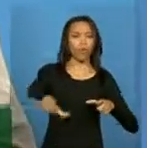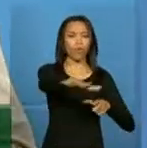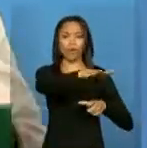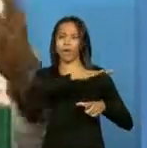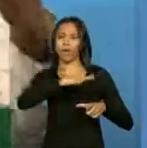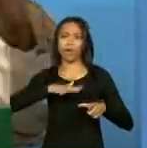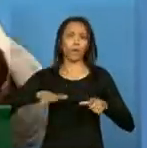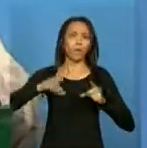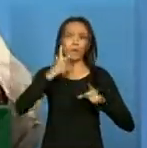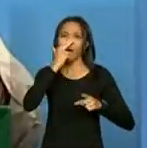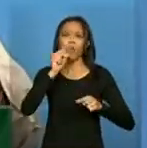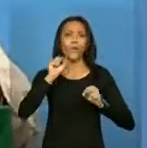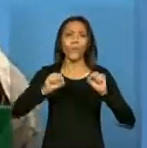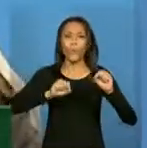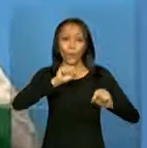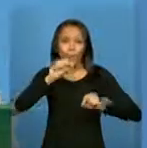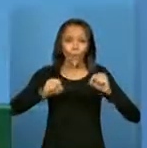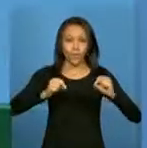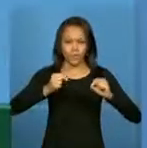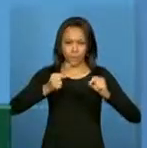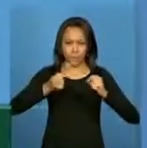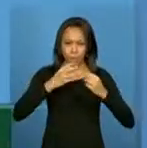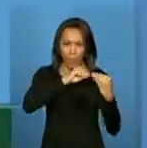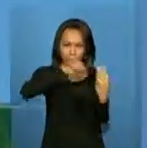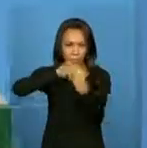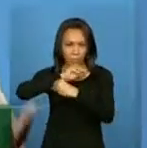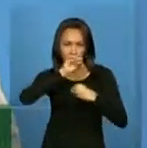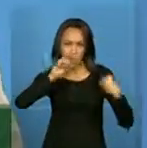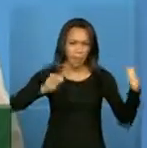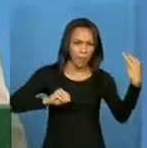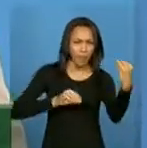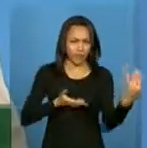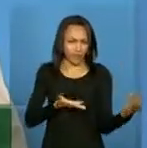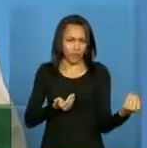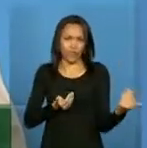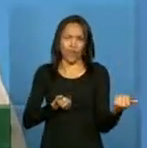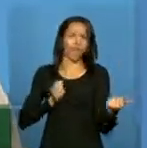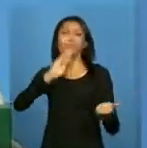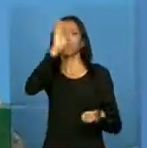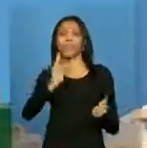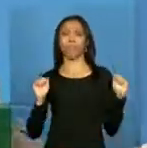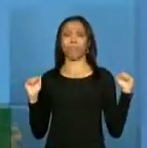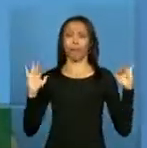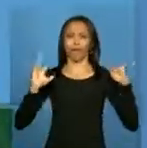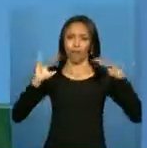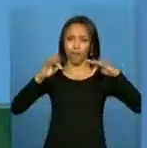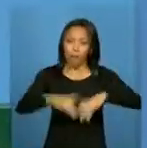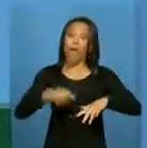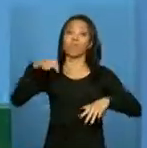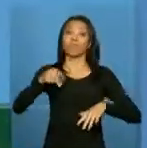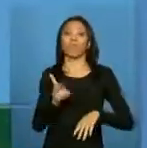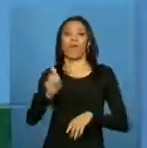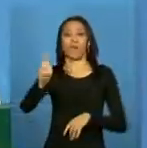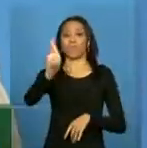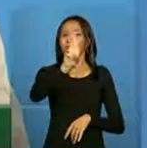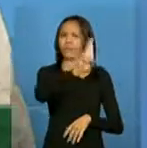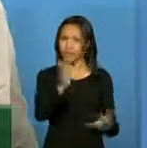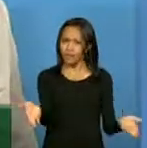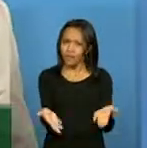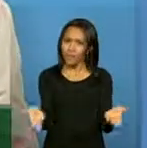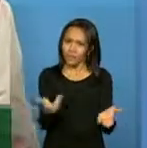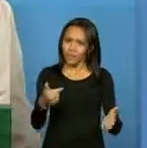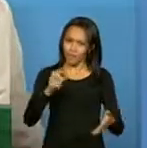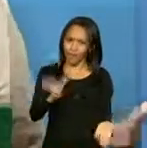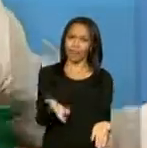tornou uma casa de máquinas. From different parts of the Brazil, a juventude do Brasil todo aqui and estava representada. Morning, e hoje, agora,